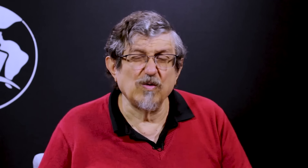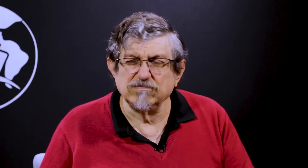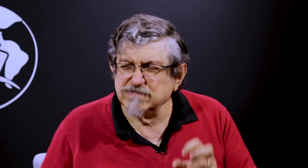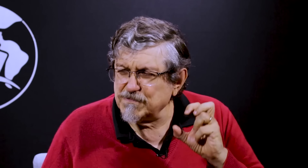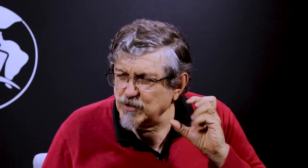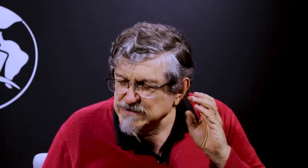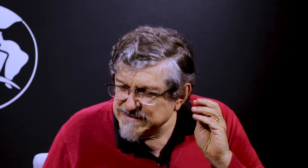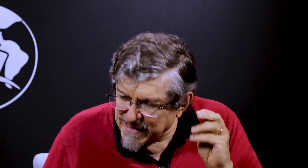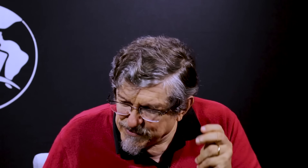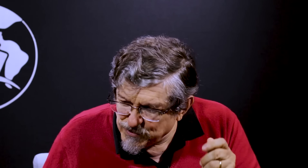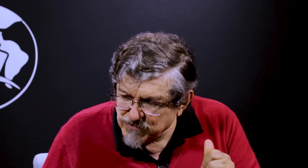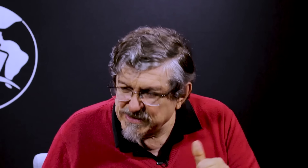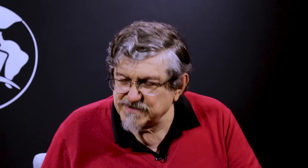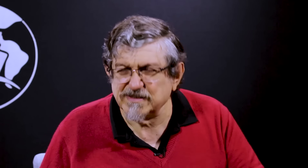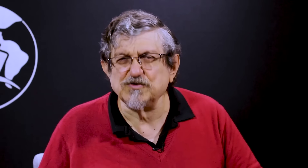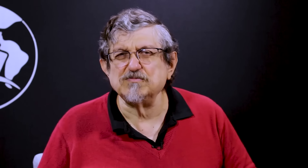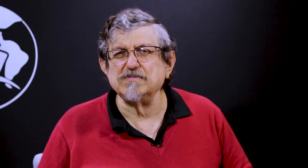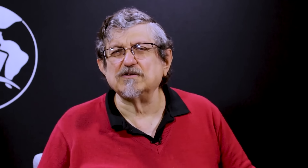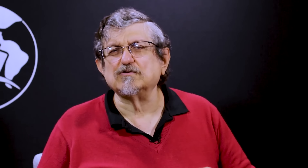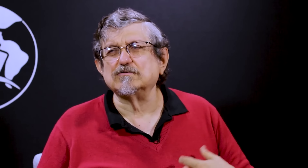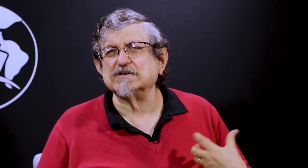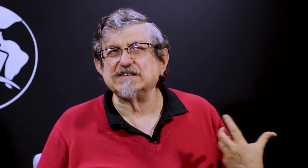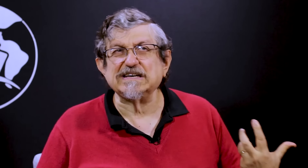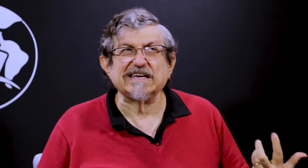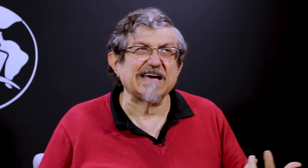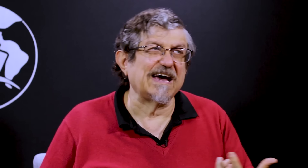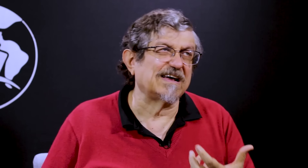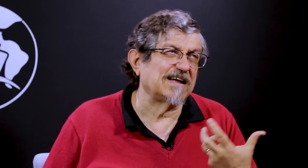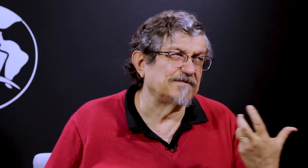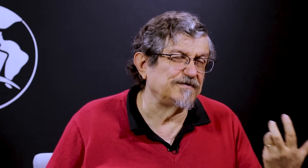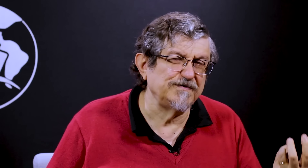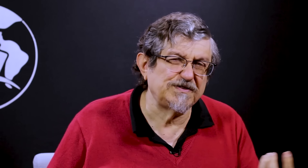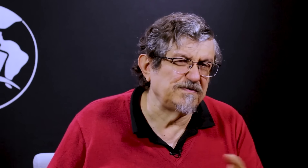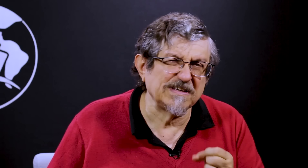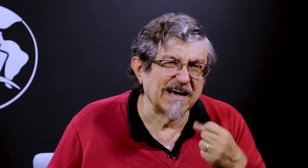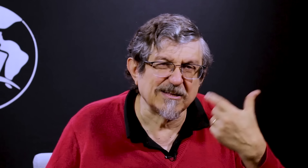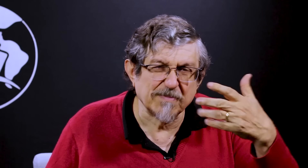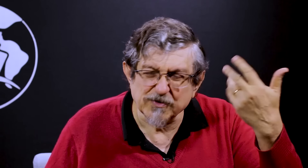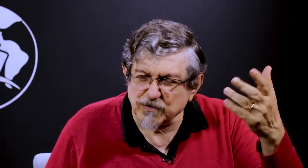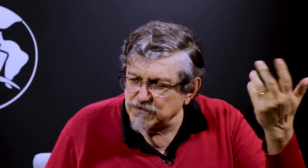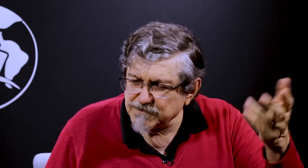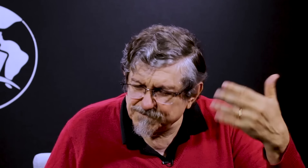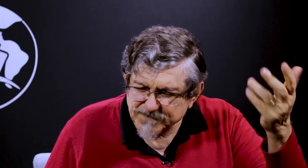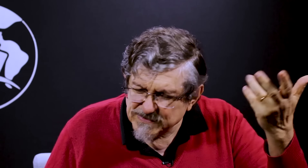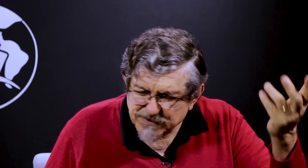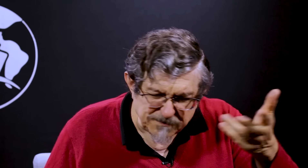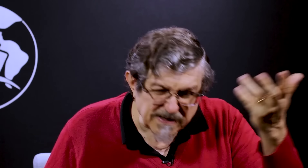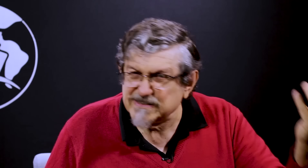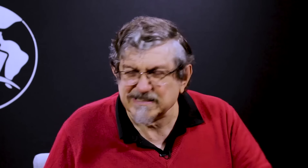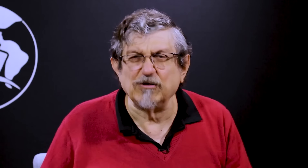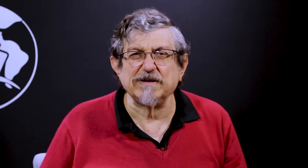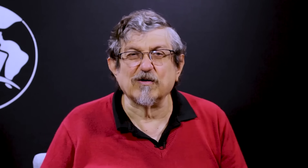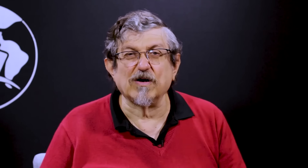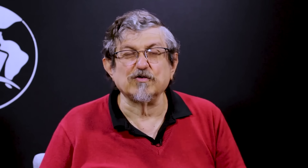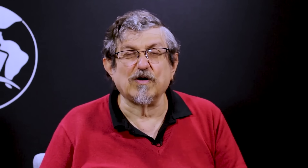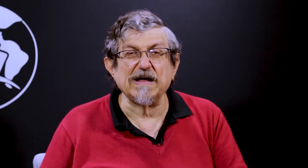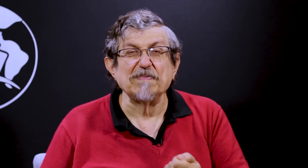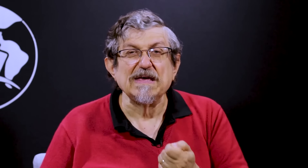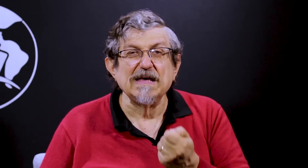ou na maldade de um ressentimento que quer se vingar da pessoa inventar um